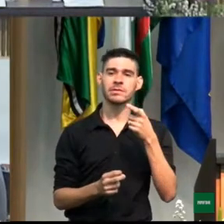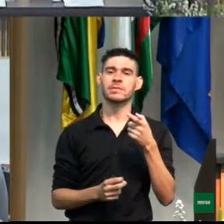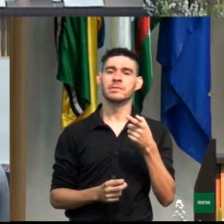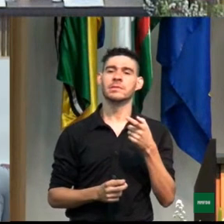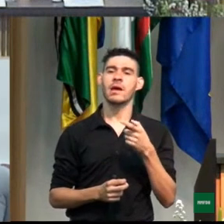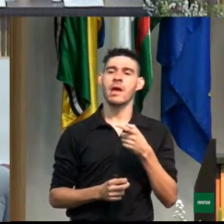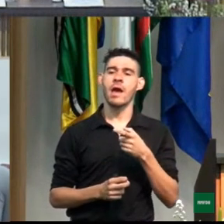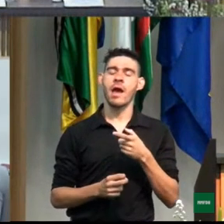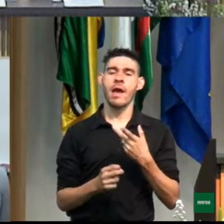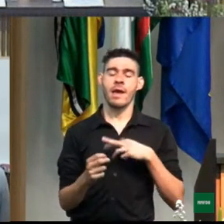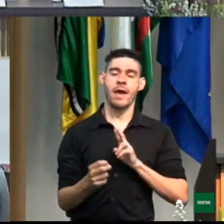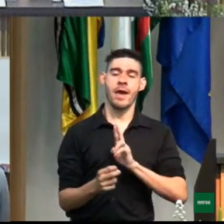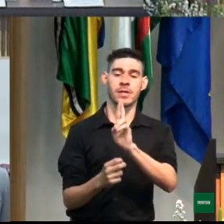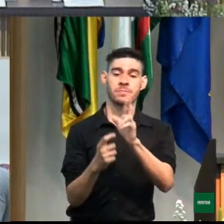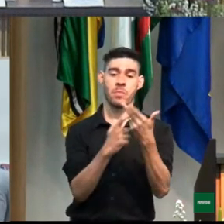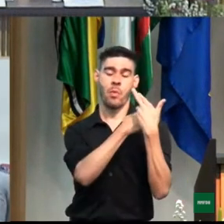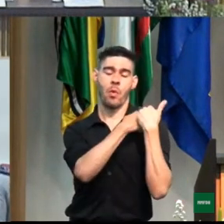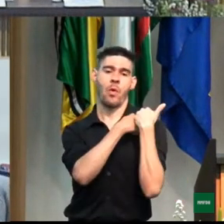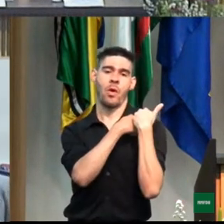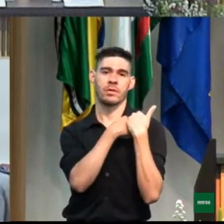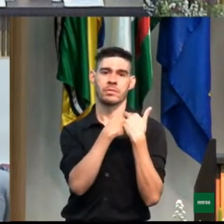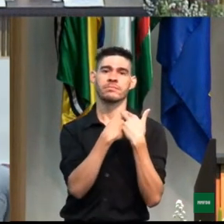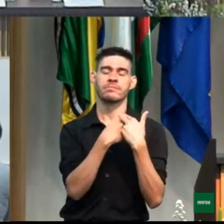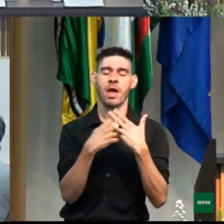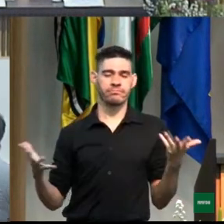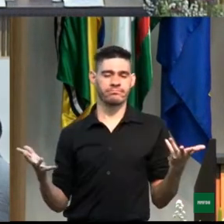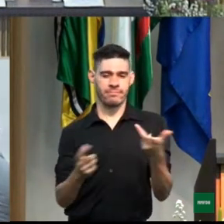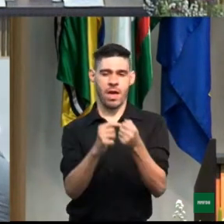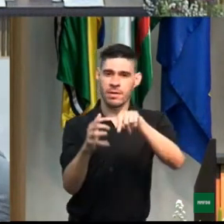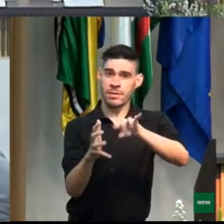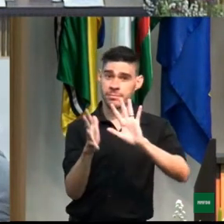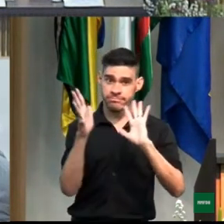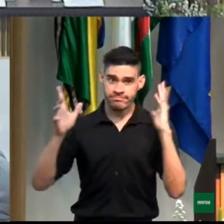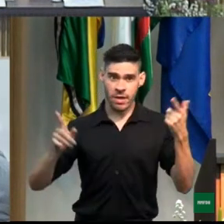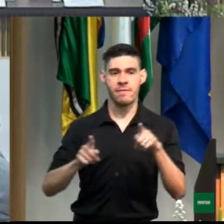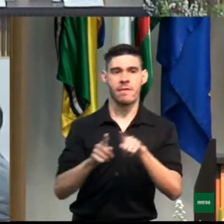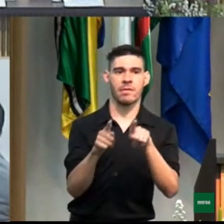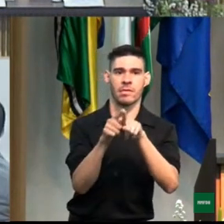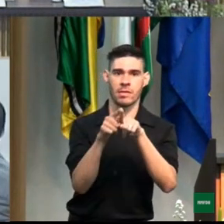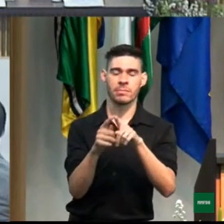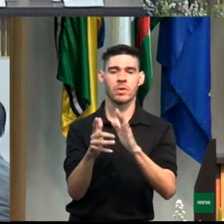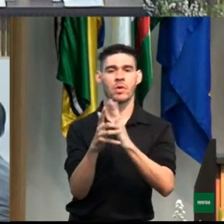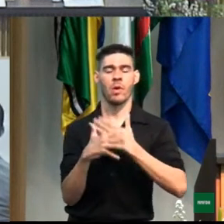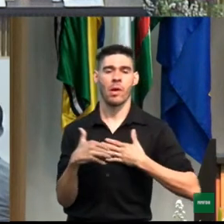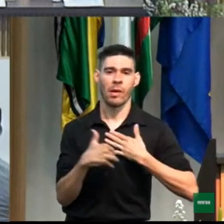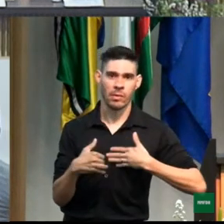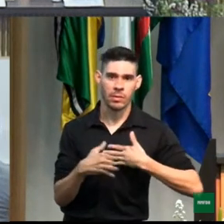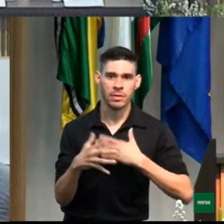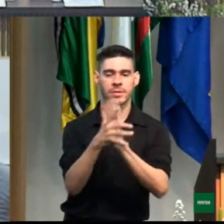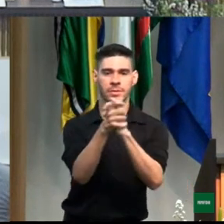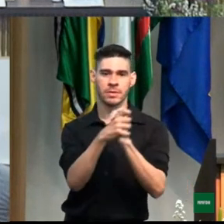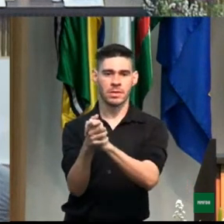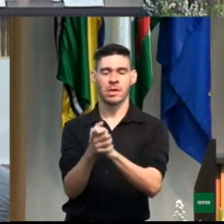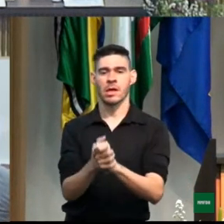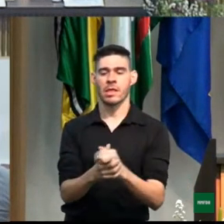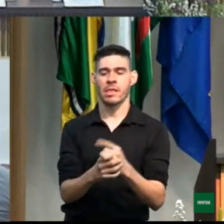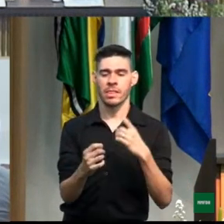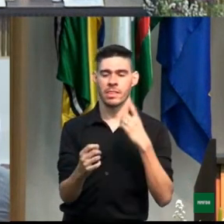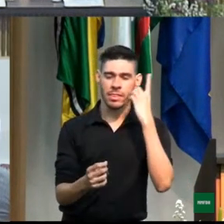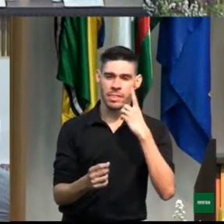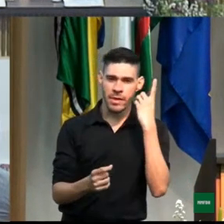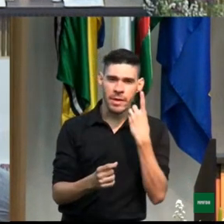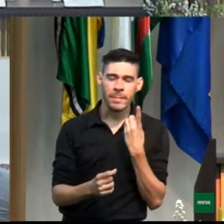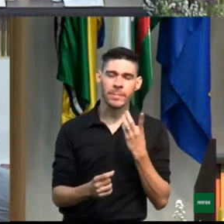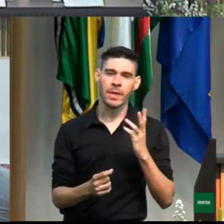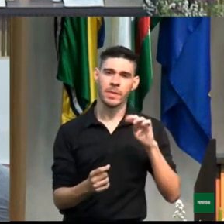responsável pelo brilho desse evento também. Eu gostaria de cumprimentar a deputada Bia Kicis, parceira da Secretaria Nacional de